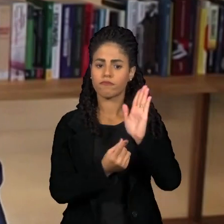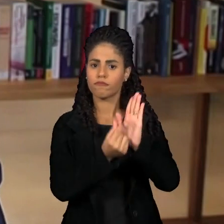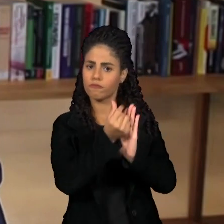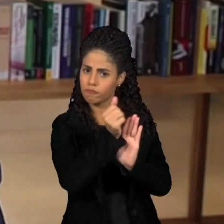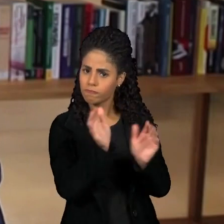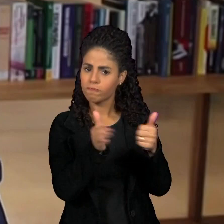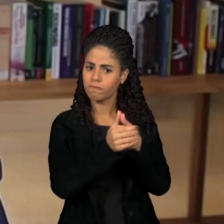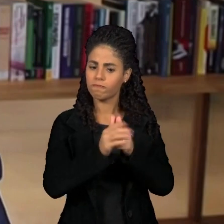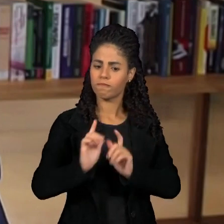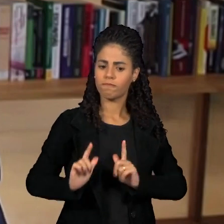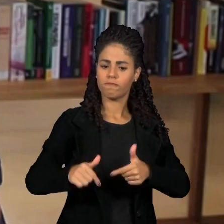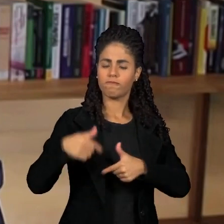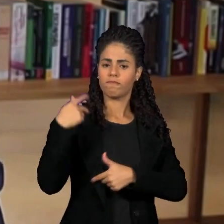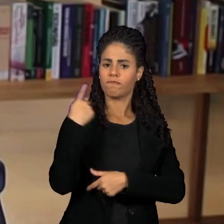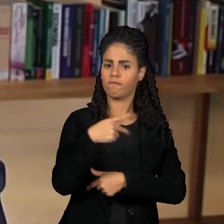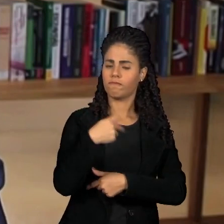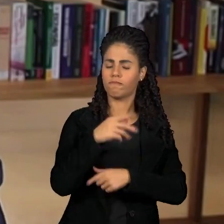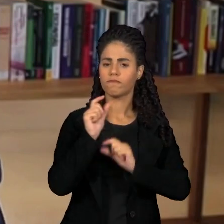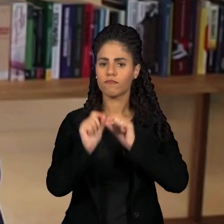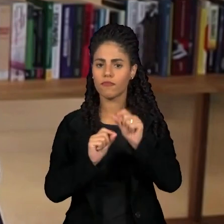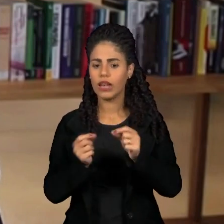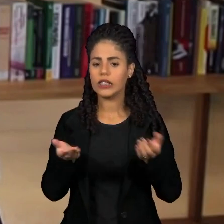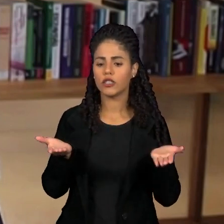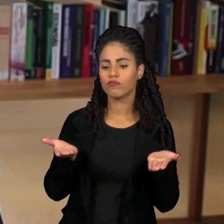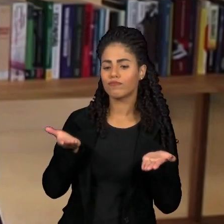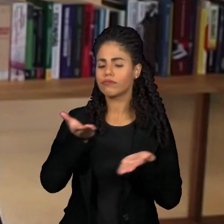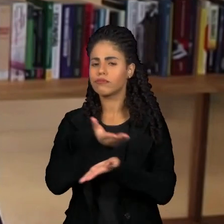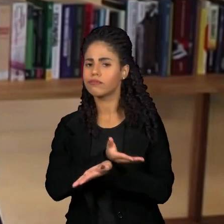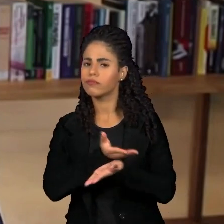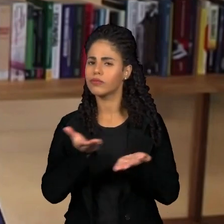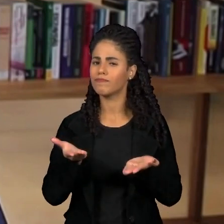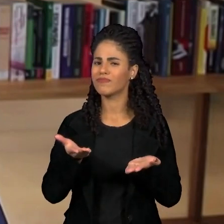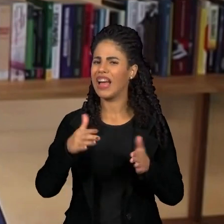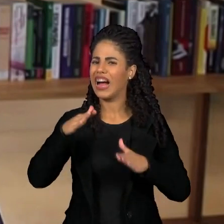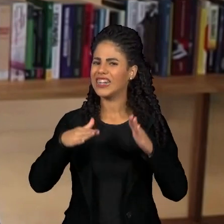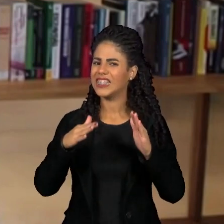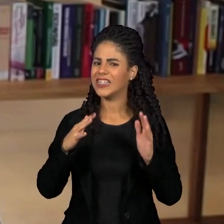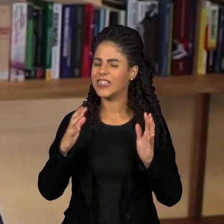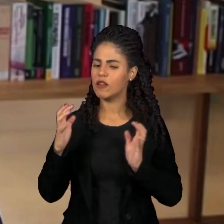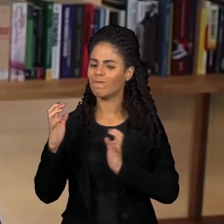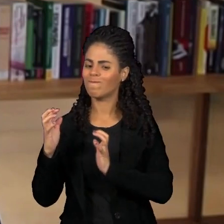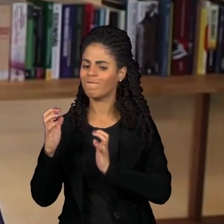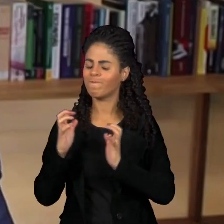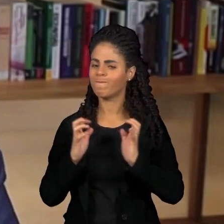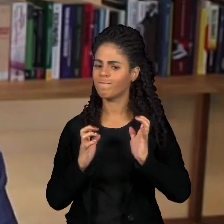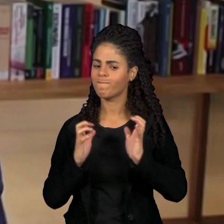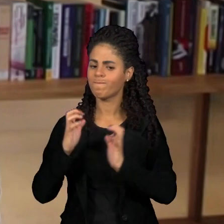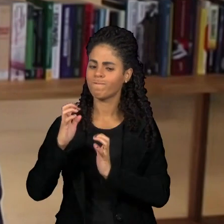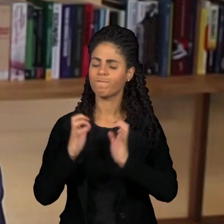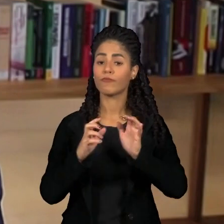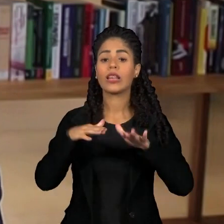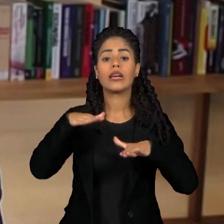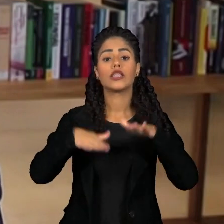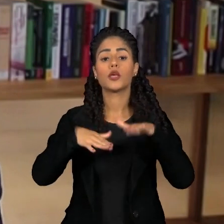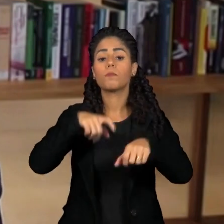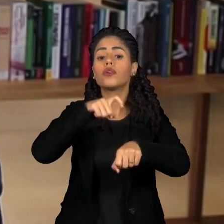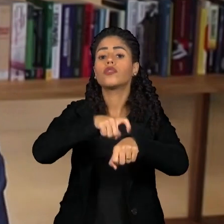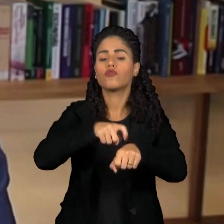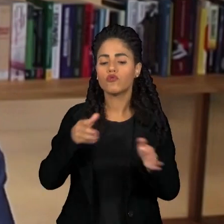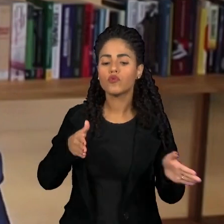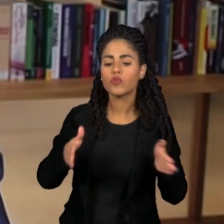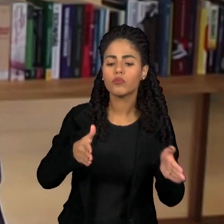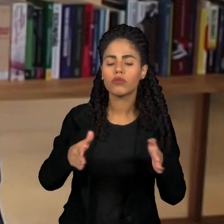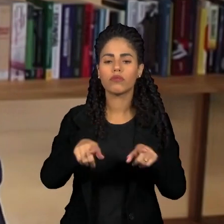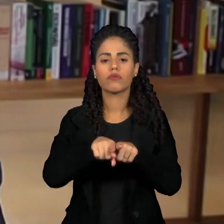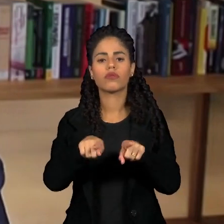é uma relação que a gente pode dizer que ela é sempre harmoniosa, ela às vezes é conflituosa, mas isso vai depender de cada momento histórico e